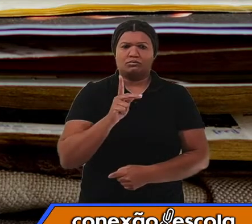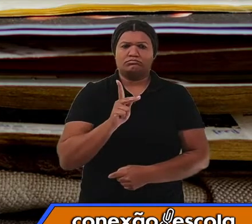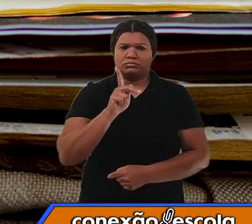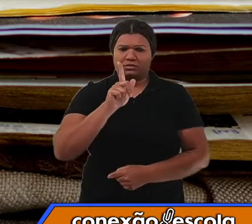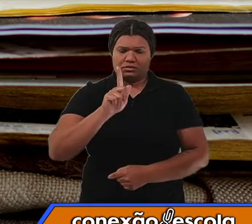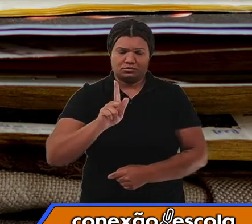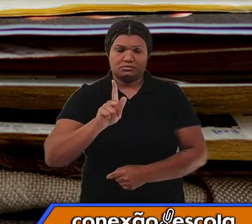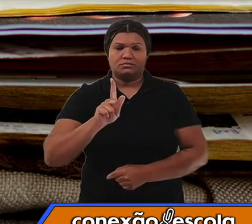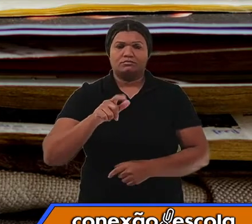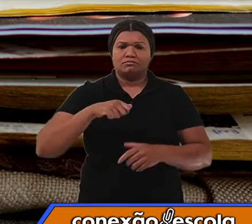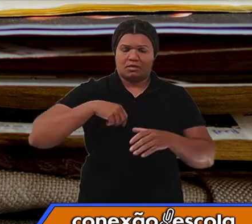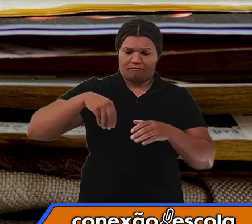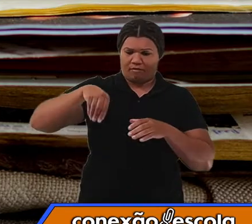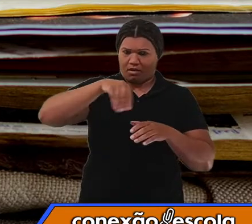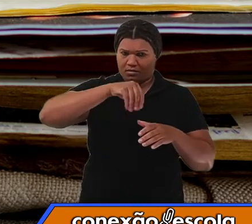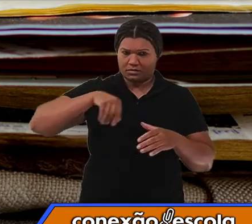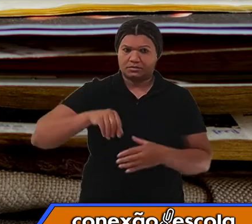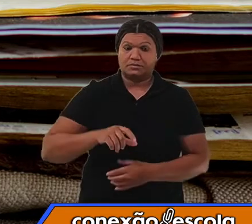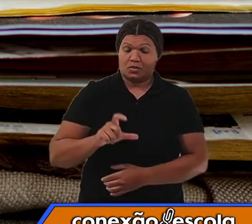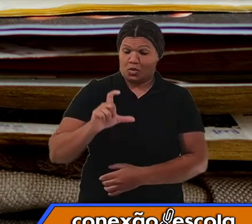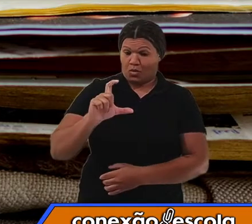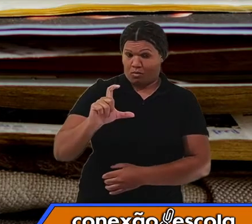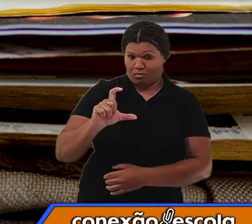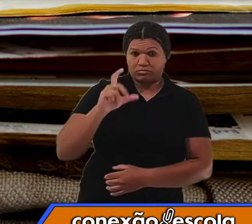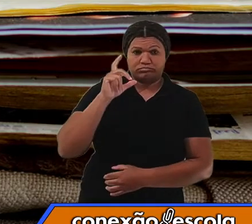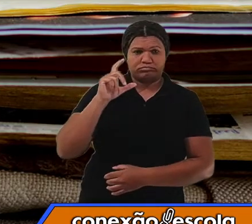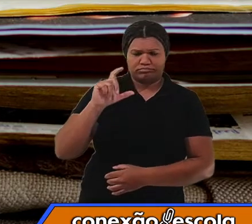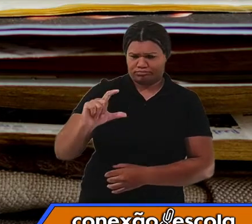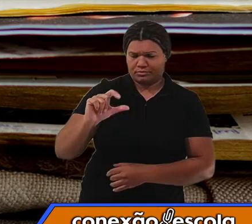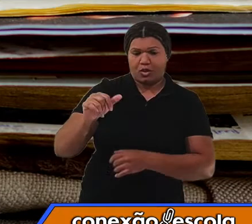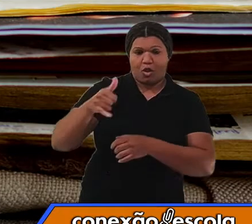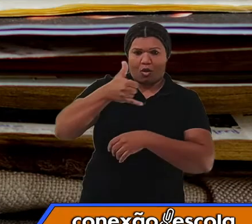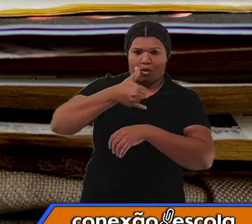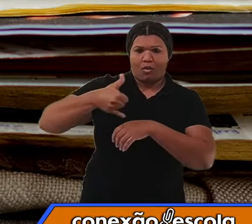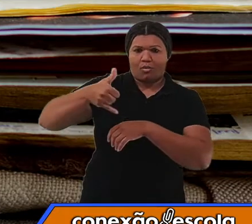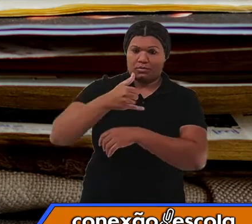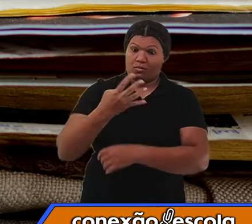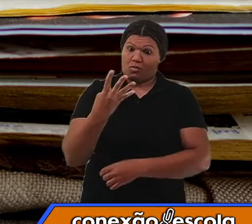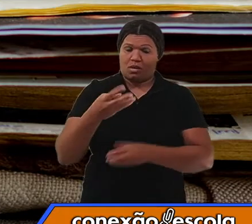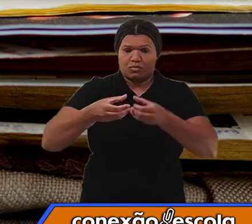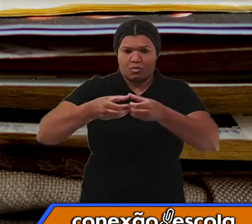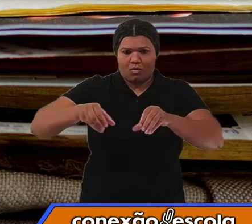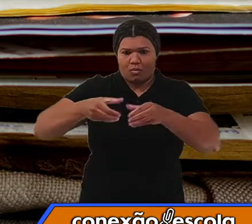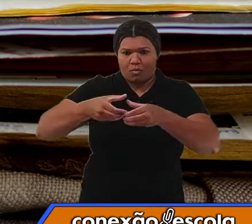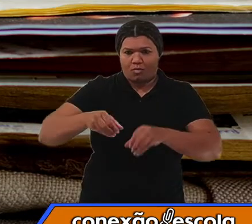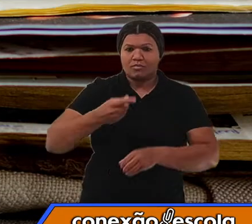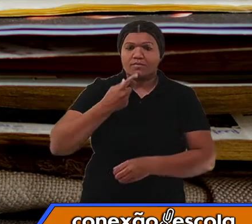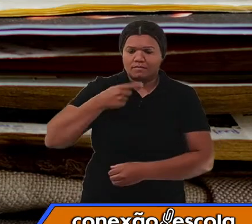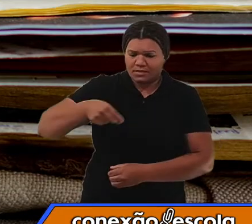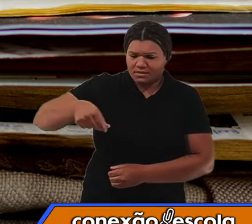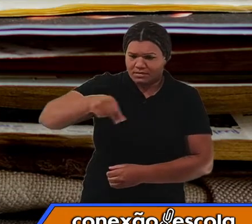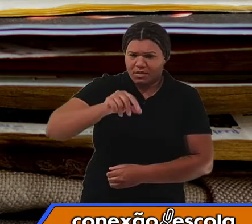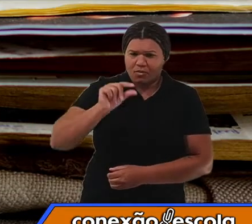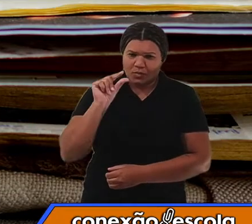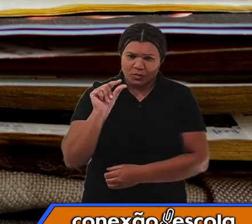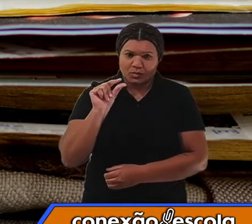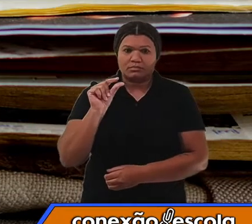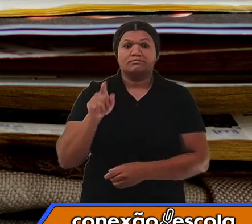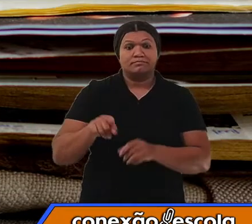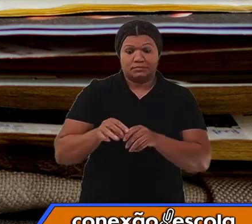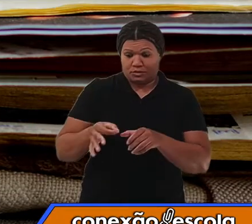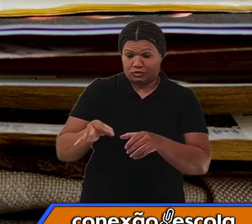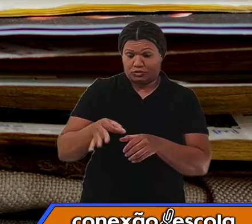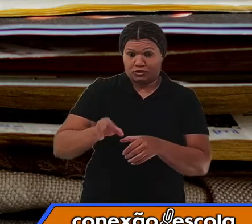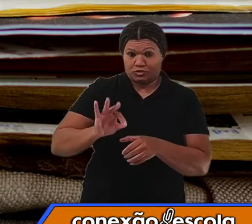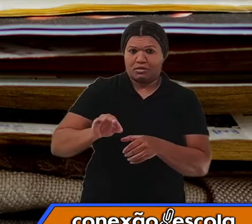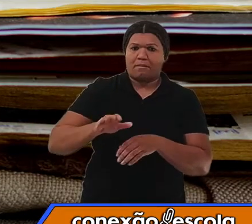de trigo, 1 copo americano de óleo, 4 ovos, uma pitada de sal e 1 xícara de